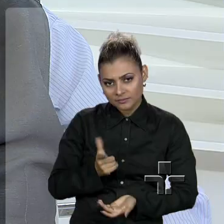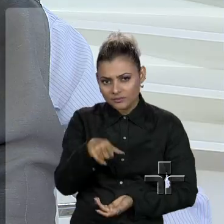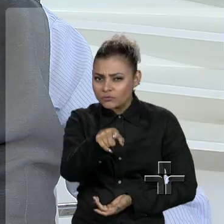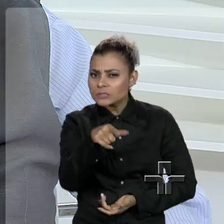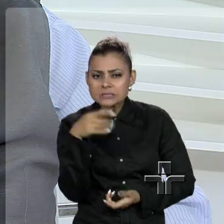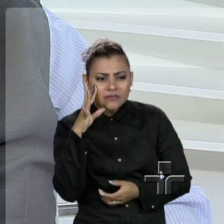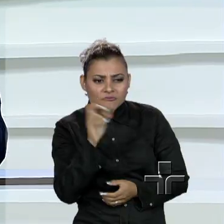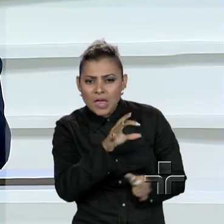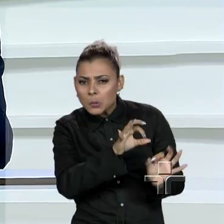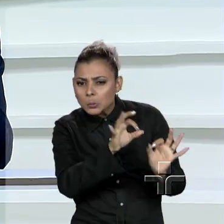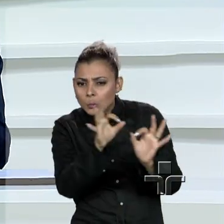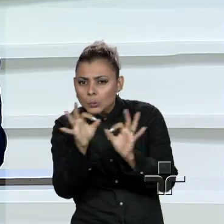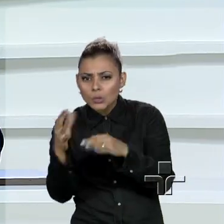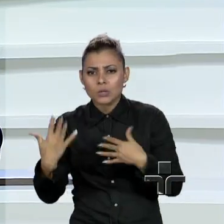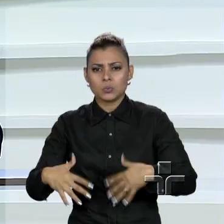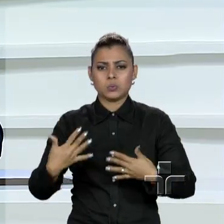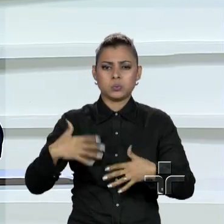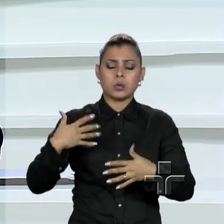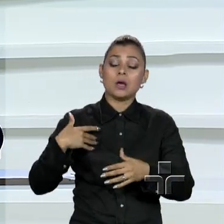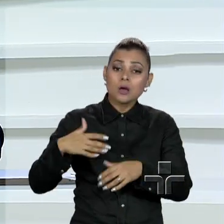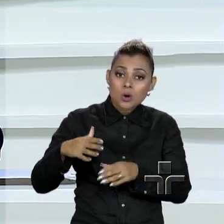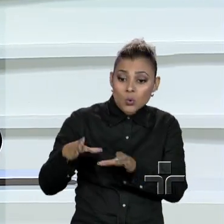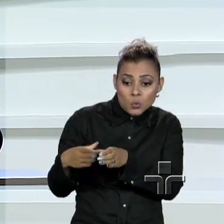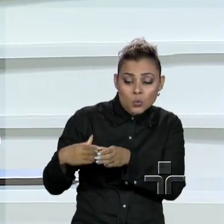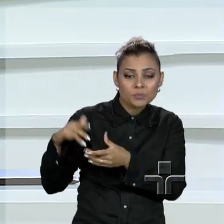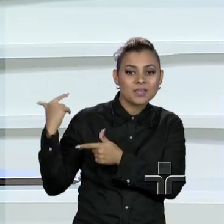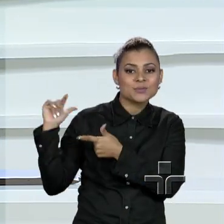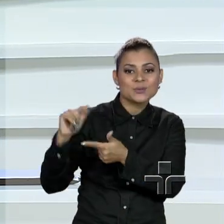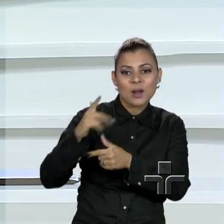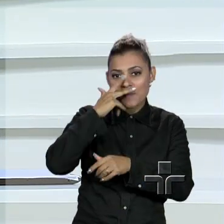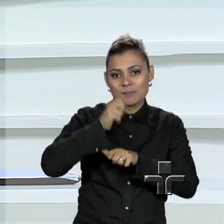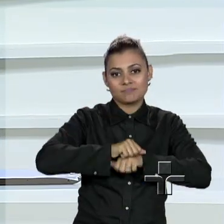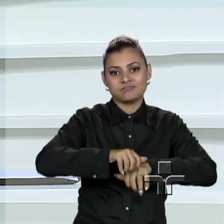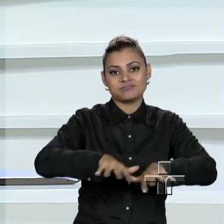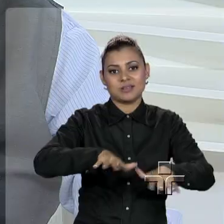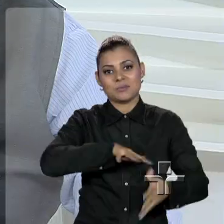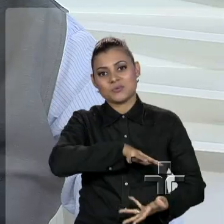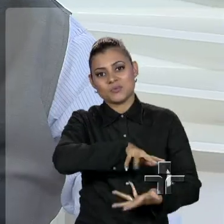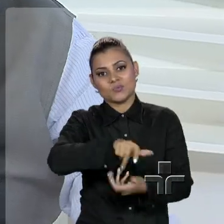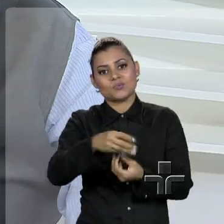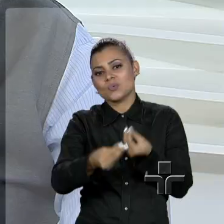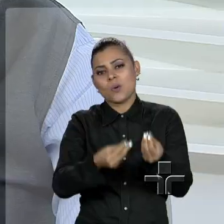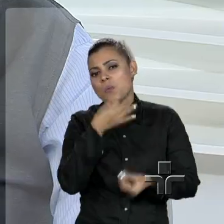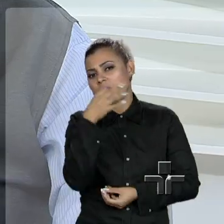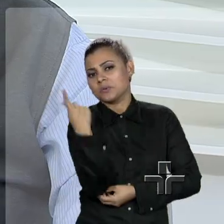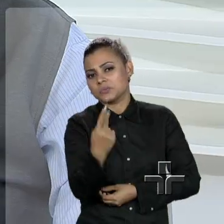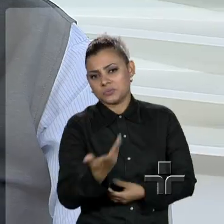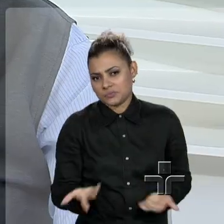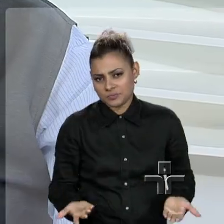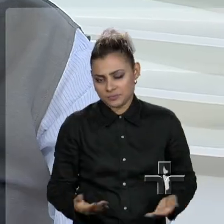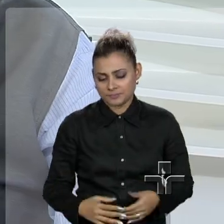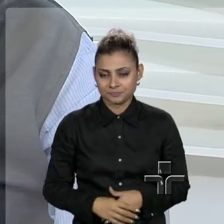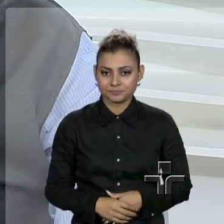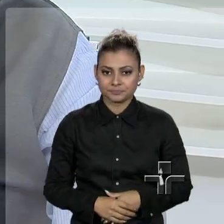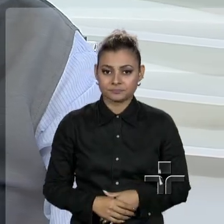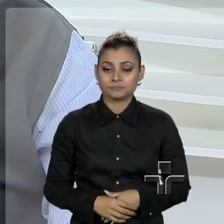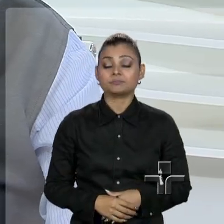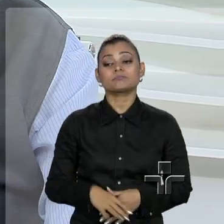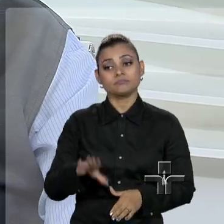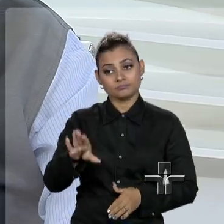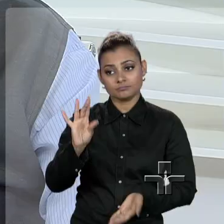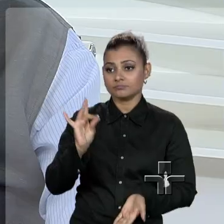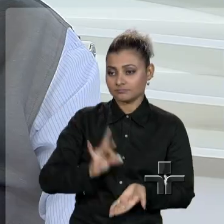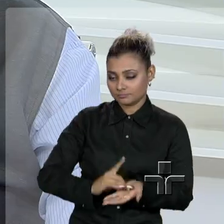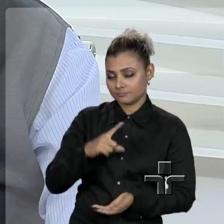onda conservadora aí que está avançando pelo mundo. Deixa eu lhe dizer, na verdade, nós